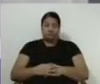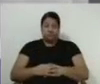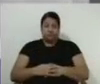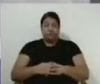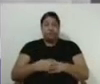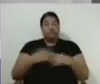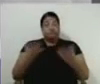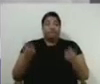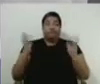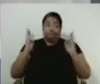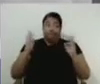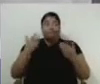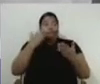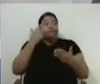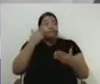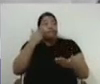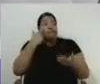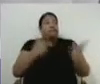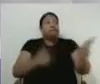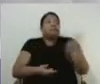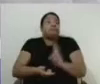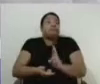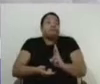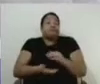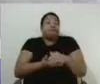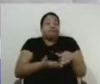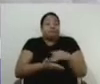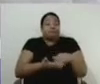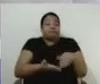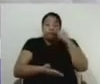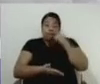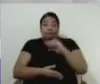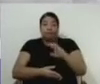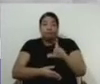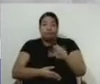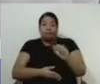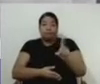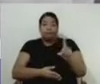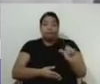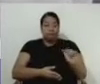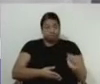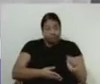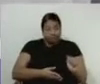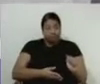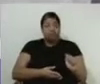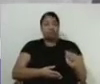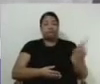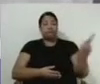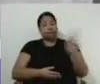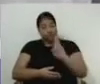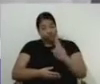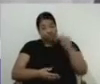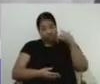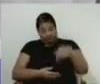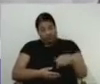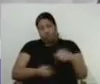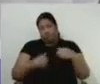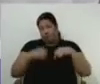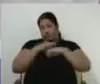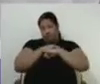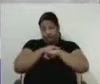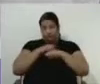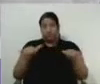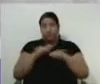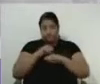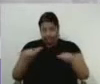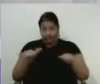resposta da secretária, nossa querida secretária Cláudia Gabriel, e assim que essa resposta retornar à casa, nós divulgaremos.